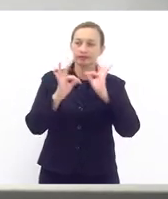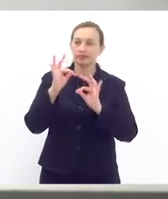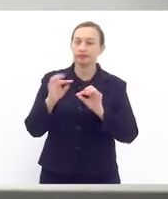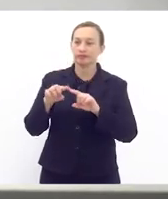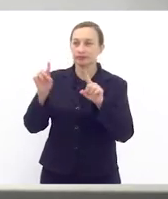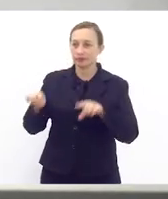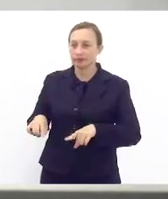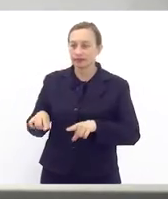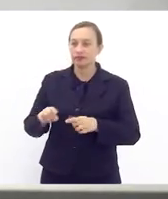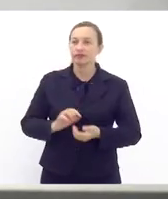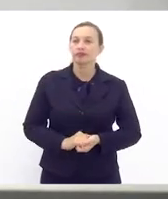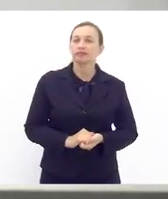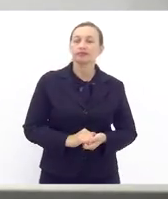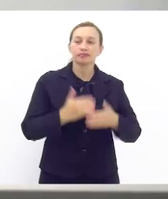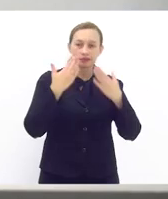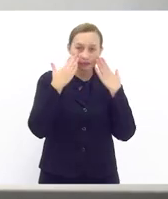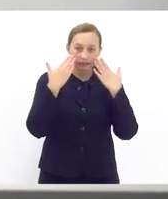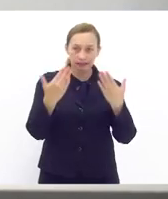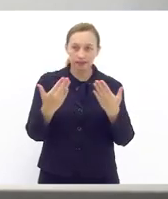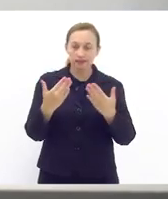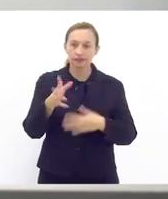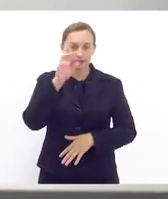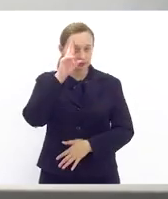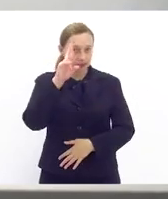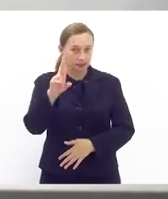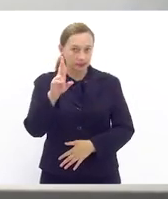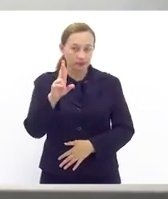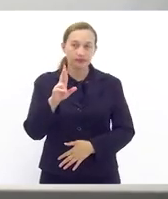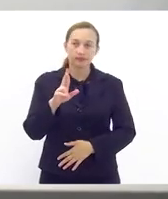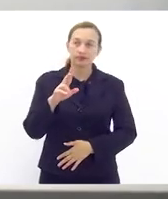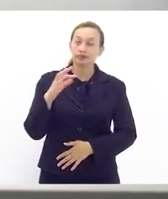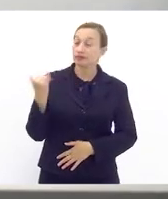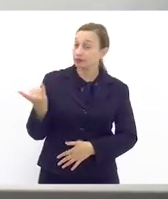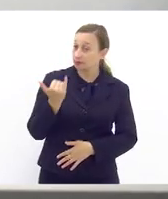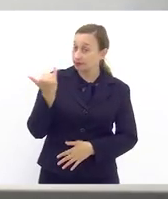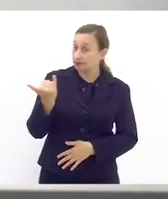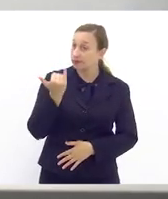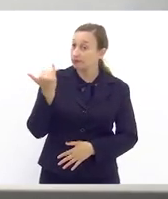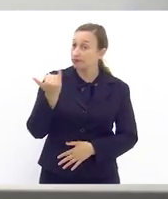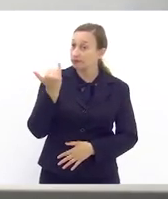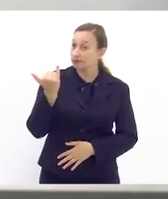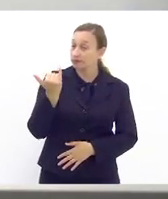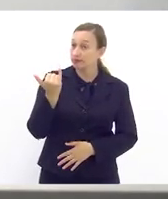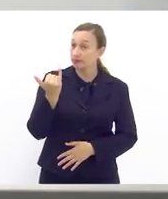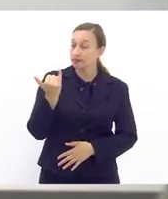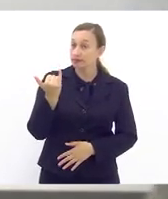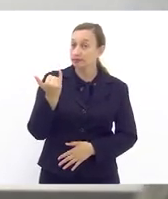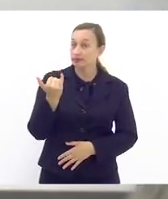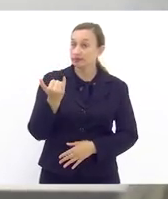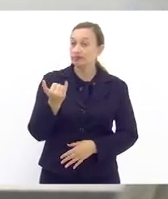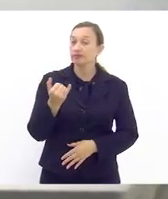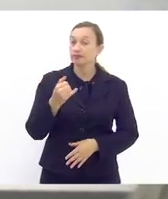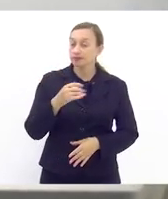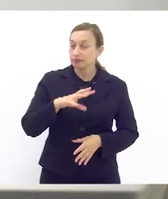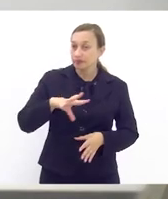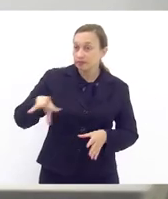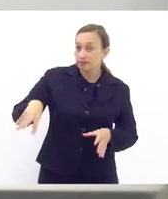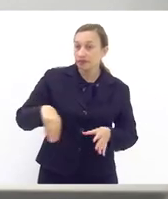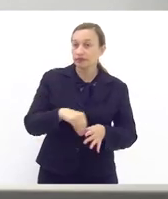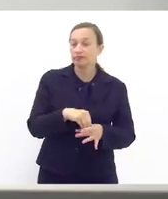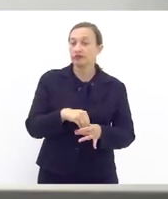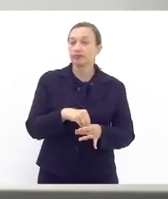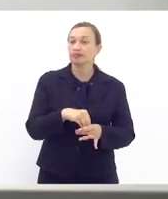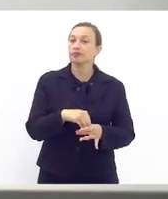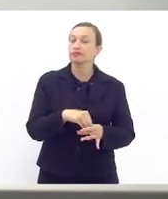que as ponderações apresentadas pelo senhor podem ser efetivamente sanadas durante a tramitação nas comissões de